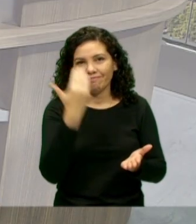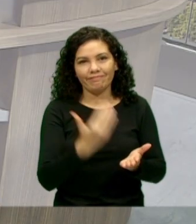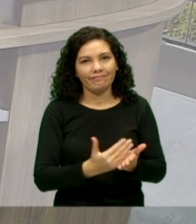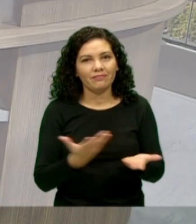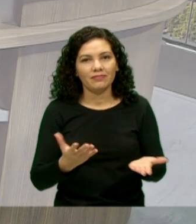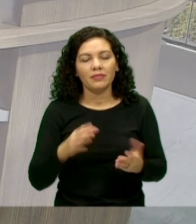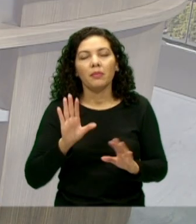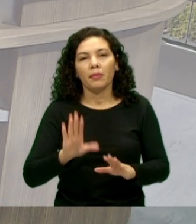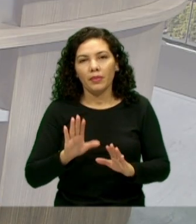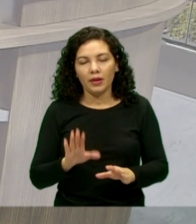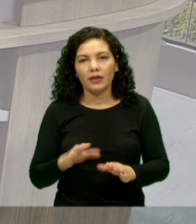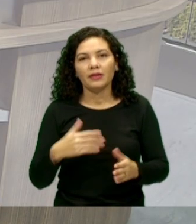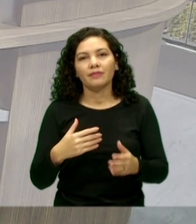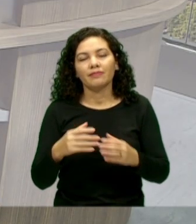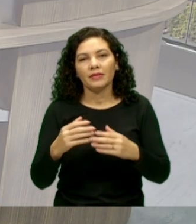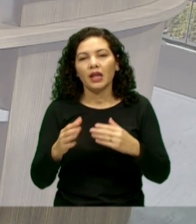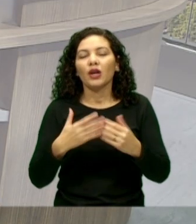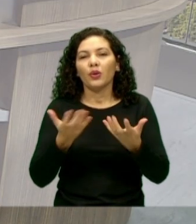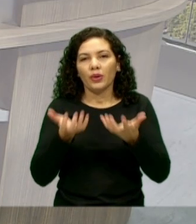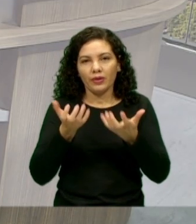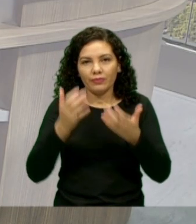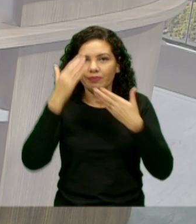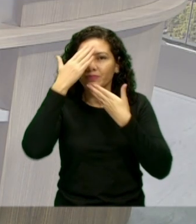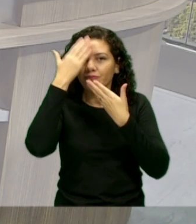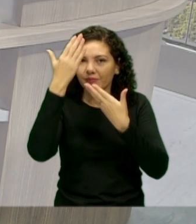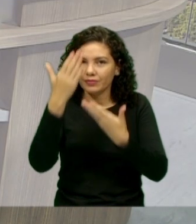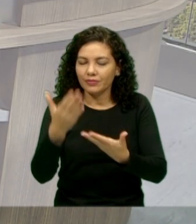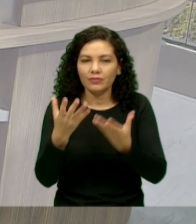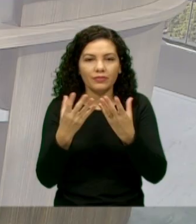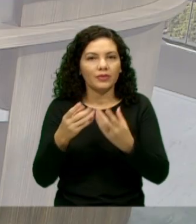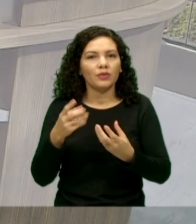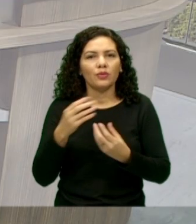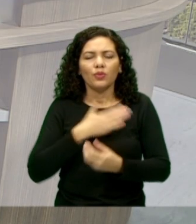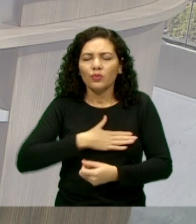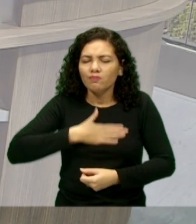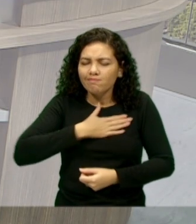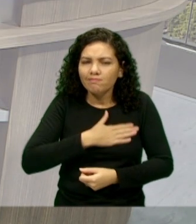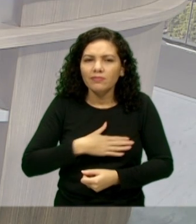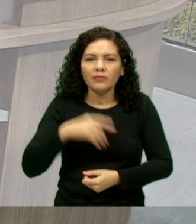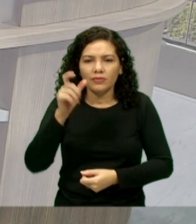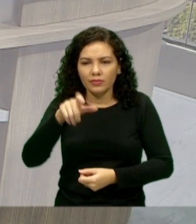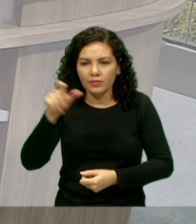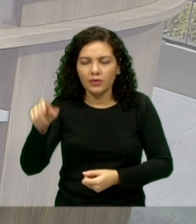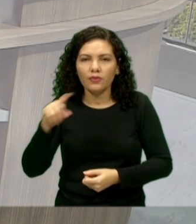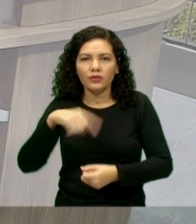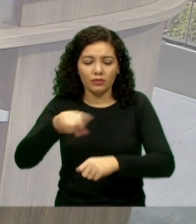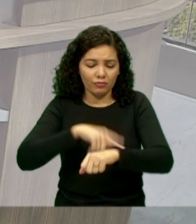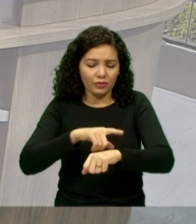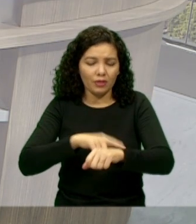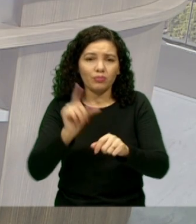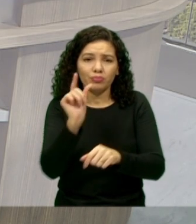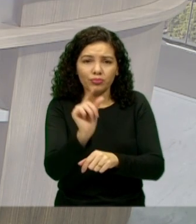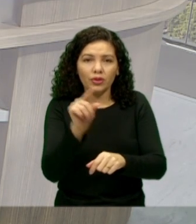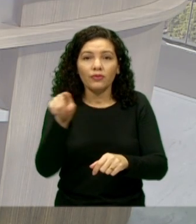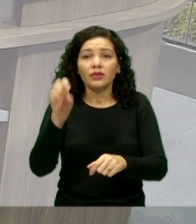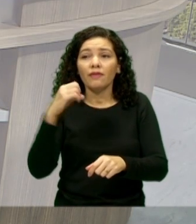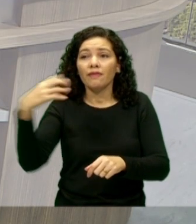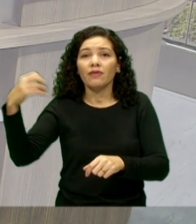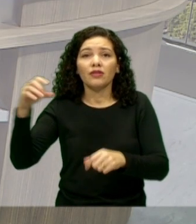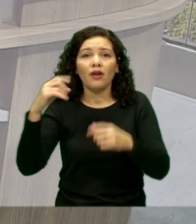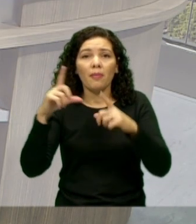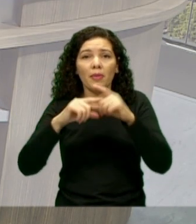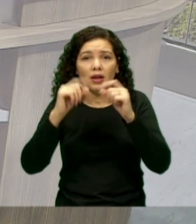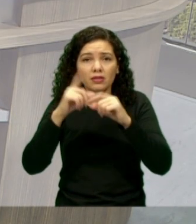Mas, de qualquer forma, quero agradecer muito a presença de vocês. Eu sei que o tempo é escasso. Você está indo para Brasília, né, daqui